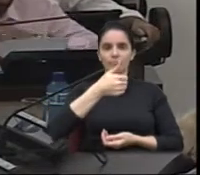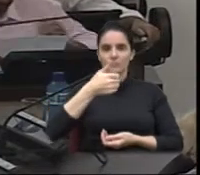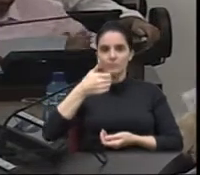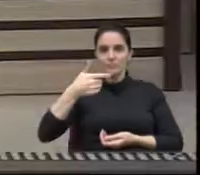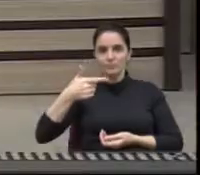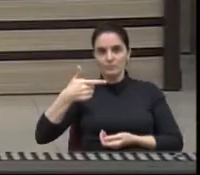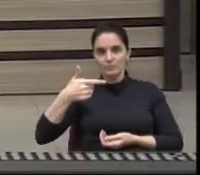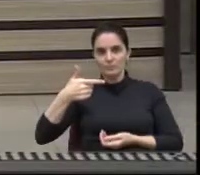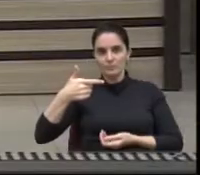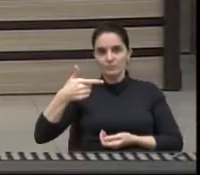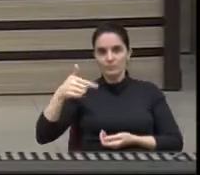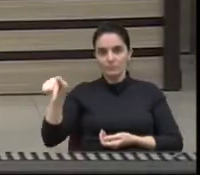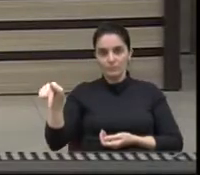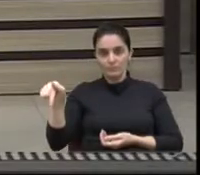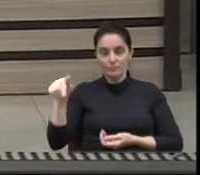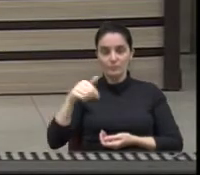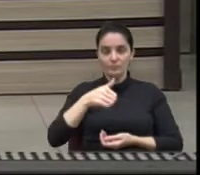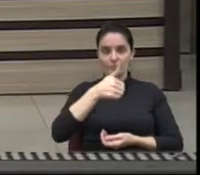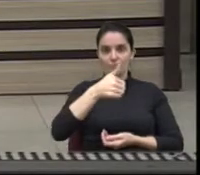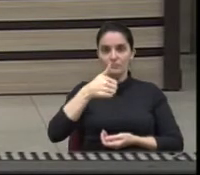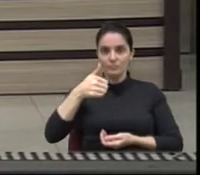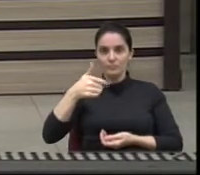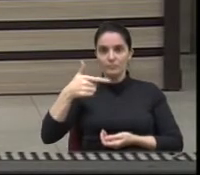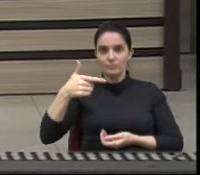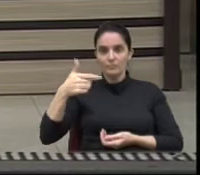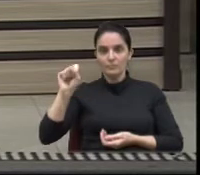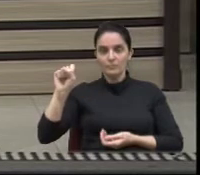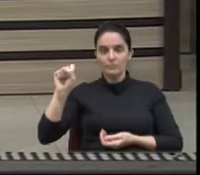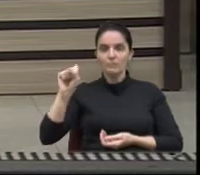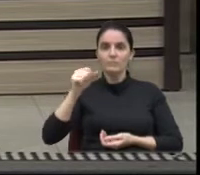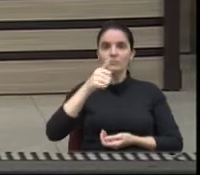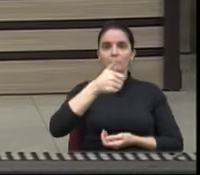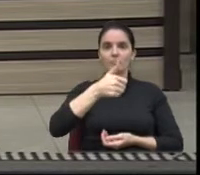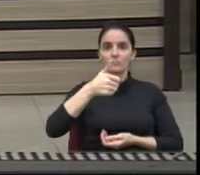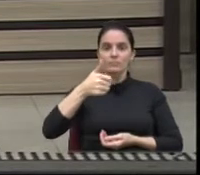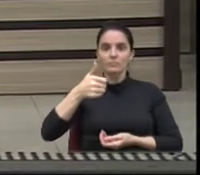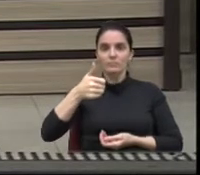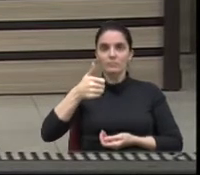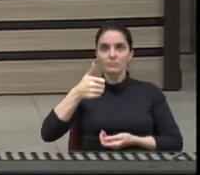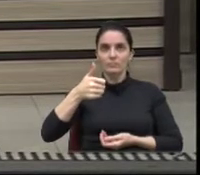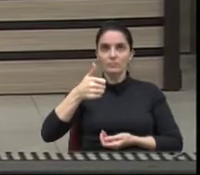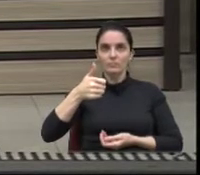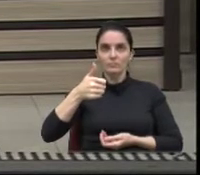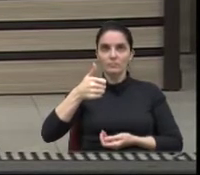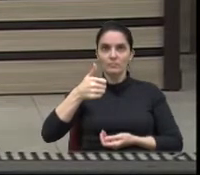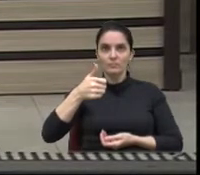1126/17, 1127/17, 1128/17,